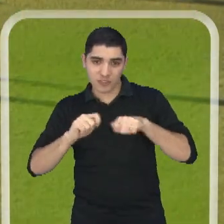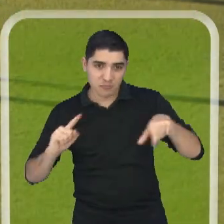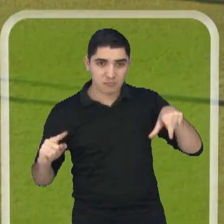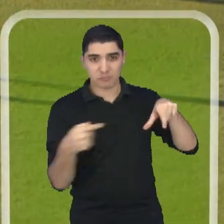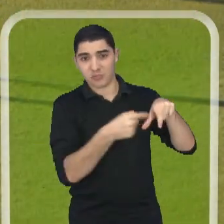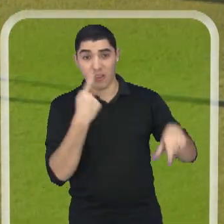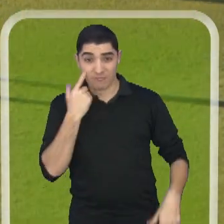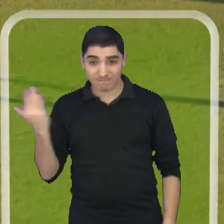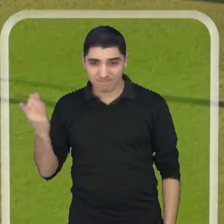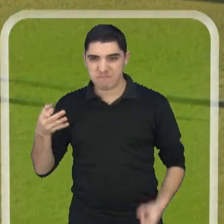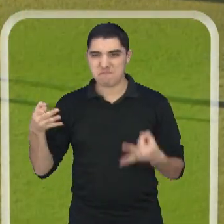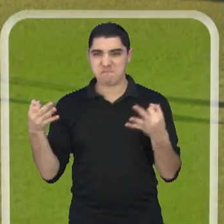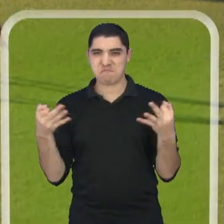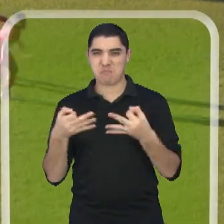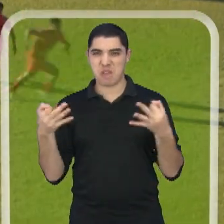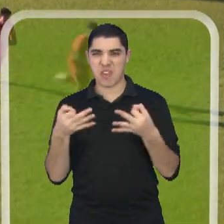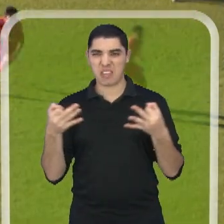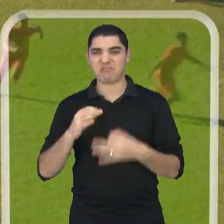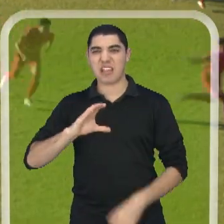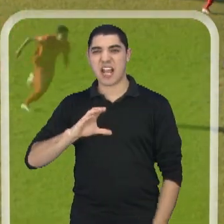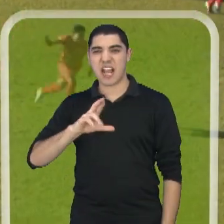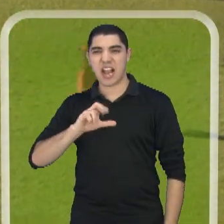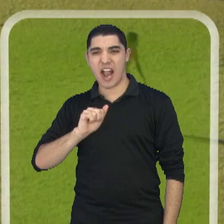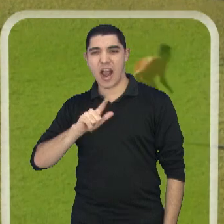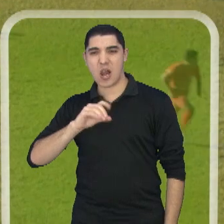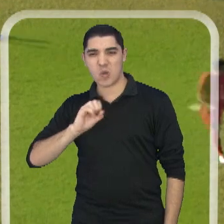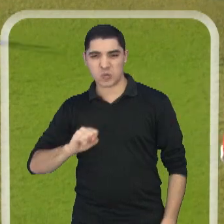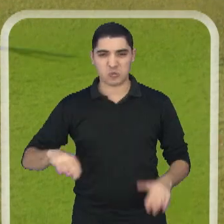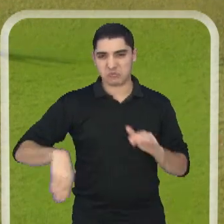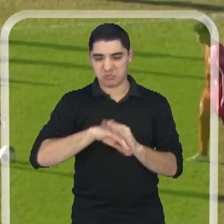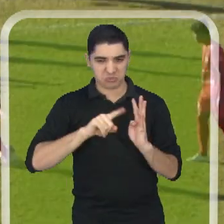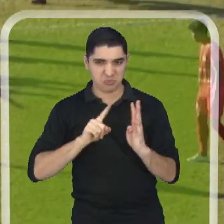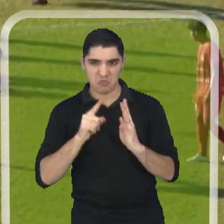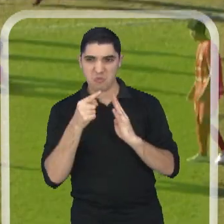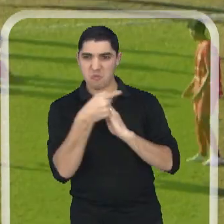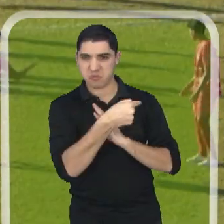falta perfeita, Carlos Eduardo fez o segundo dos donos da casa.